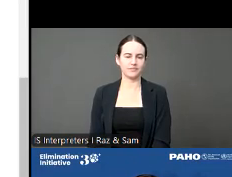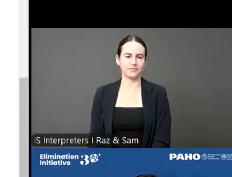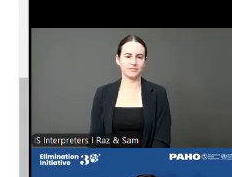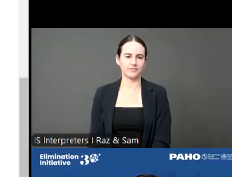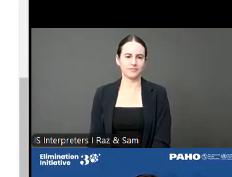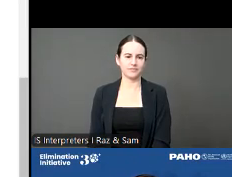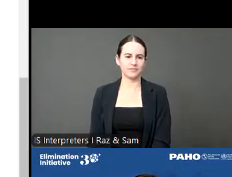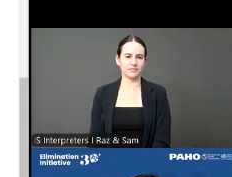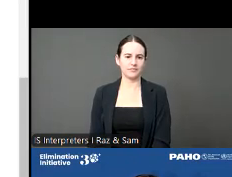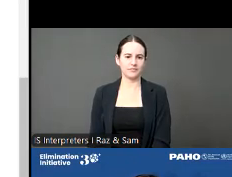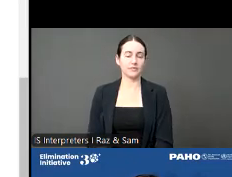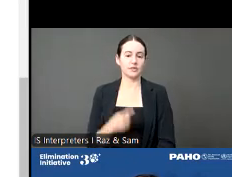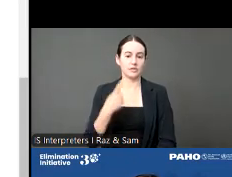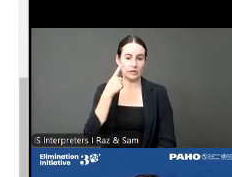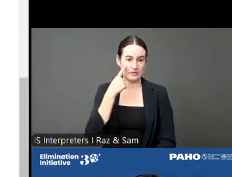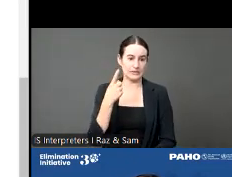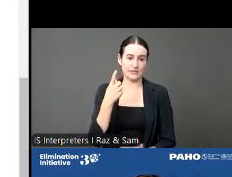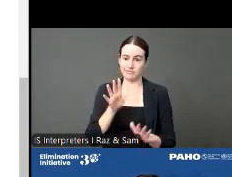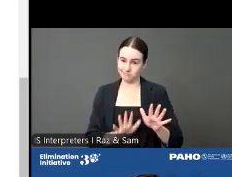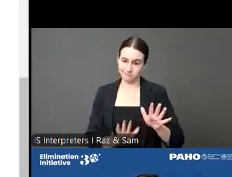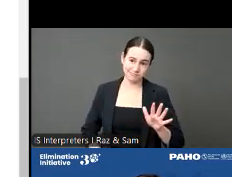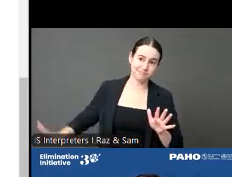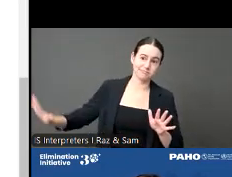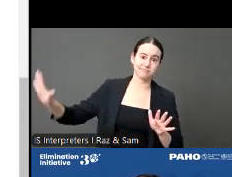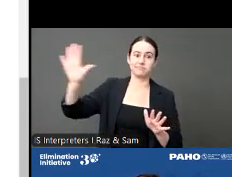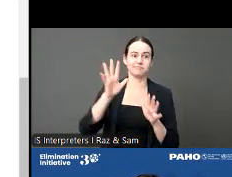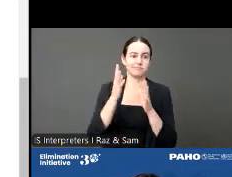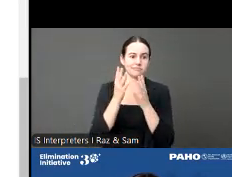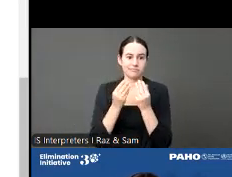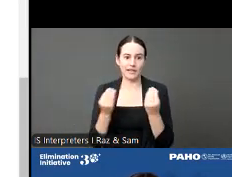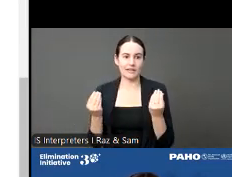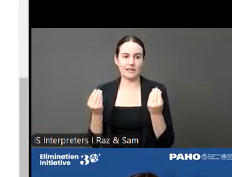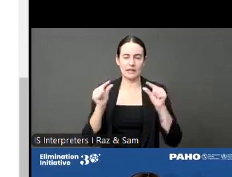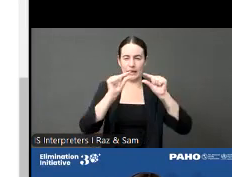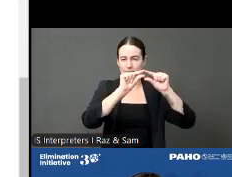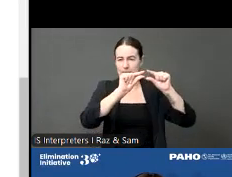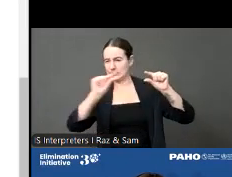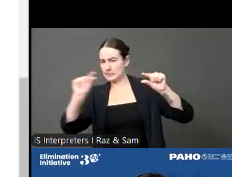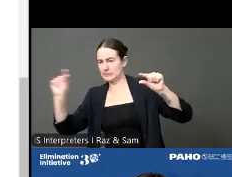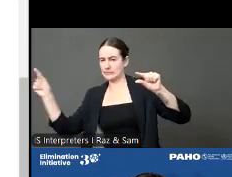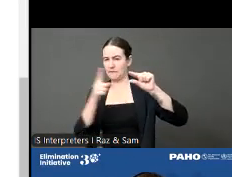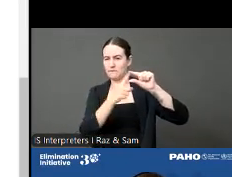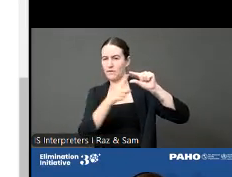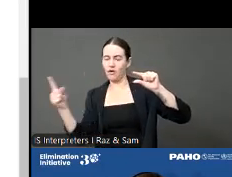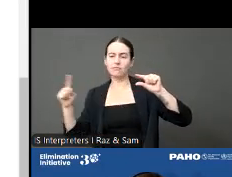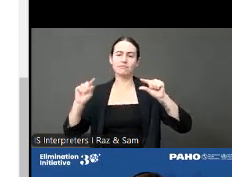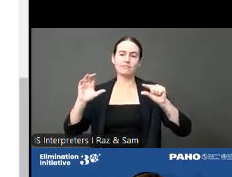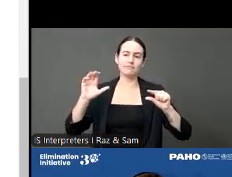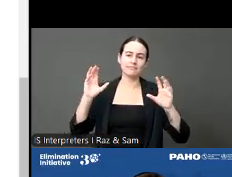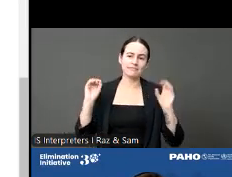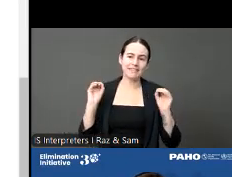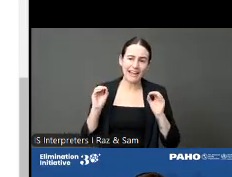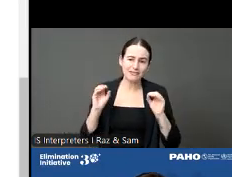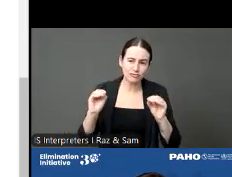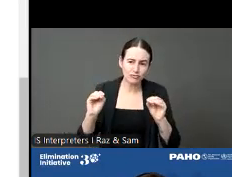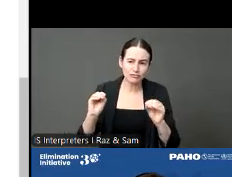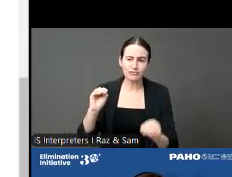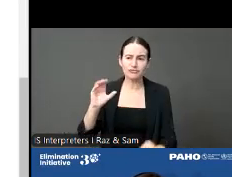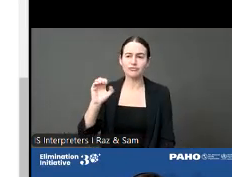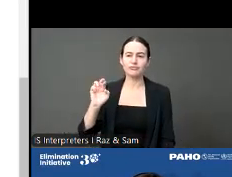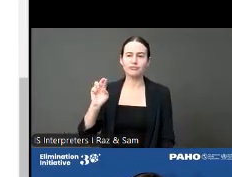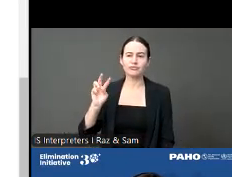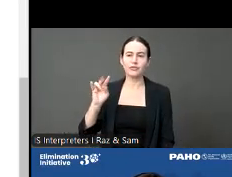número grande aqui, por exemplo, quase toda a região precisa avançar com a eliminação do